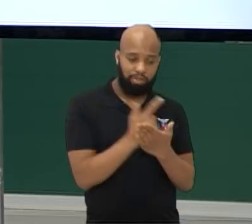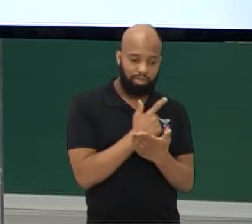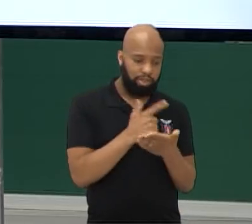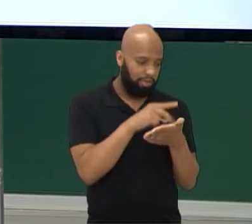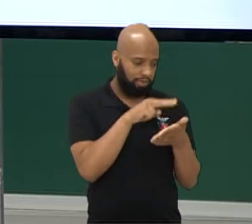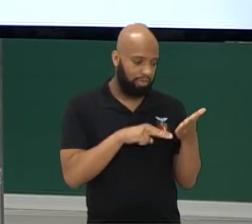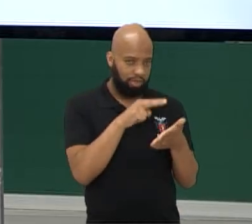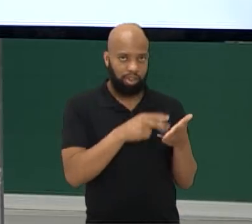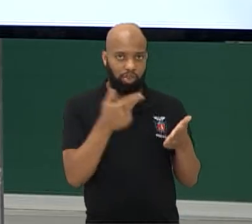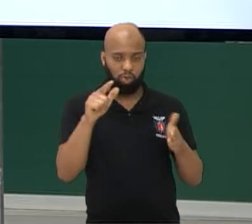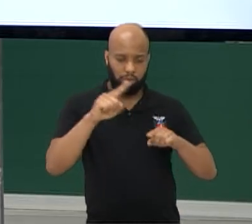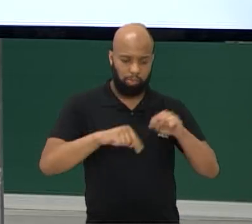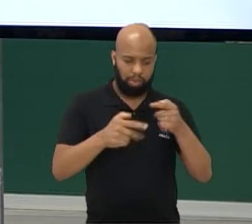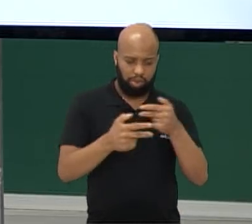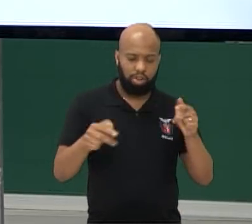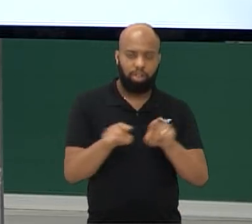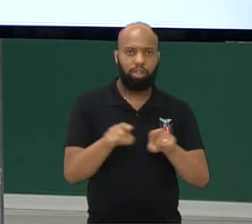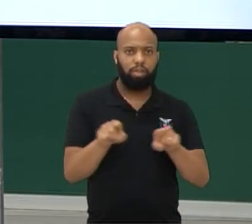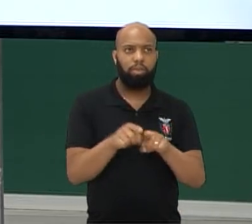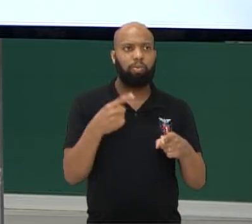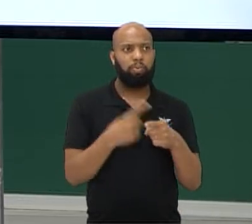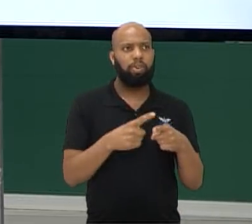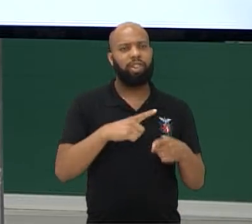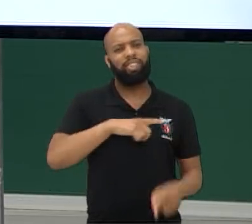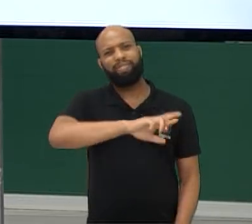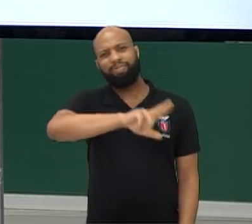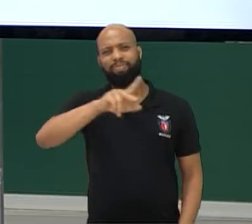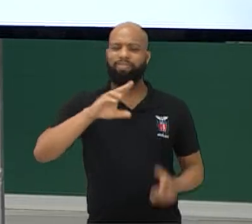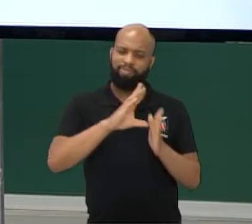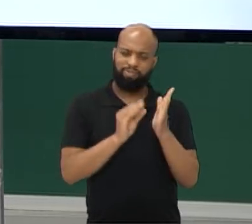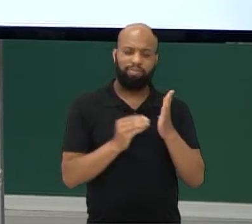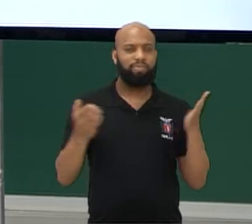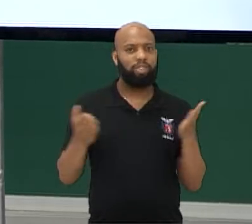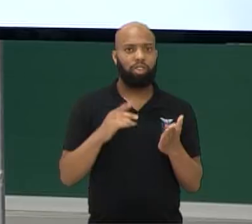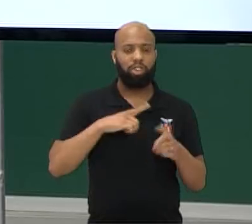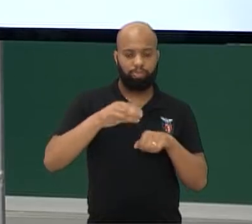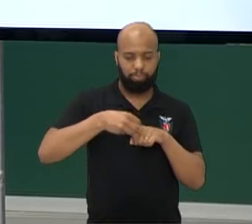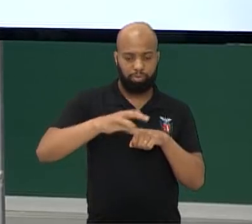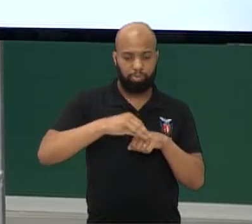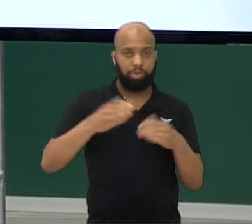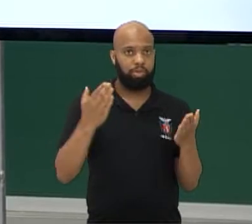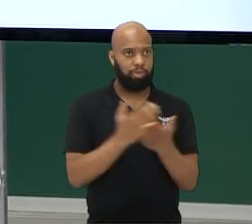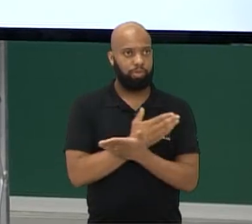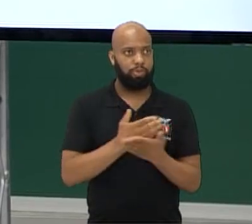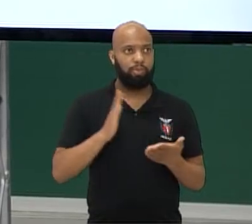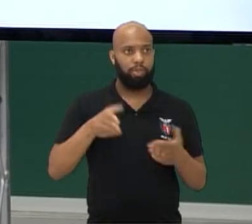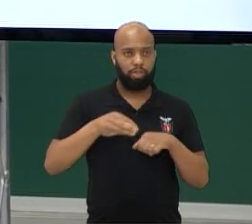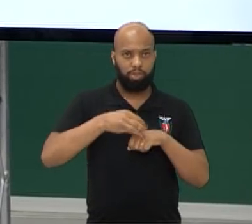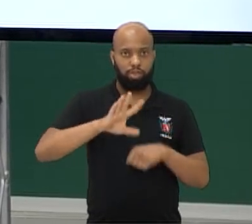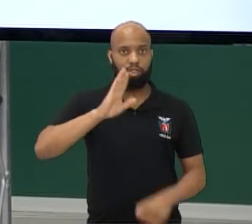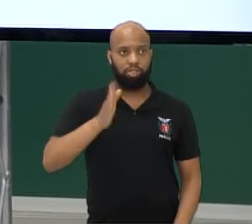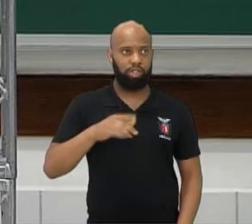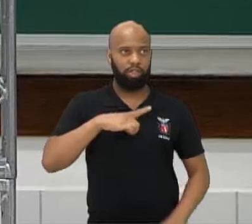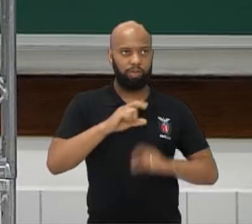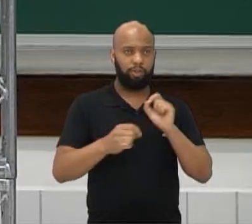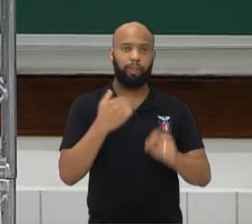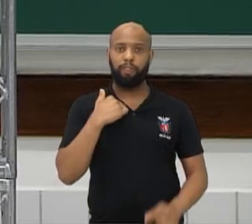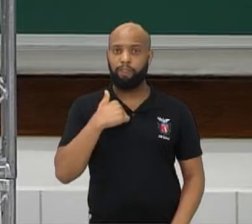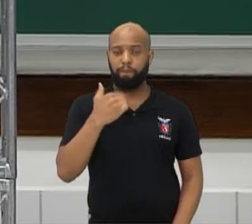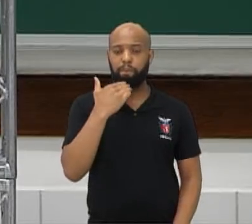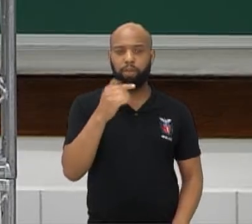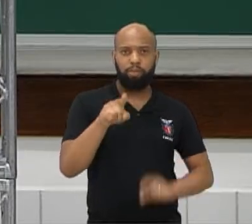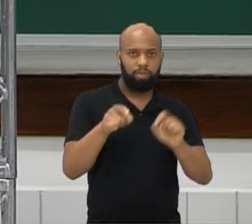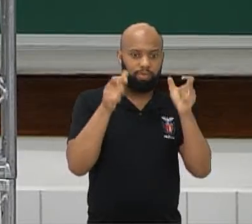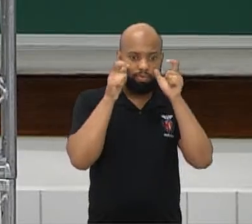leia outros materiais, porque é muito conteúdo. Eu aqui vou dar algumas indicações. Já dando algumas dicas, peço que você